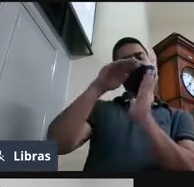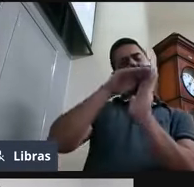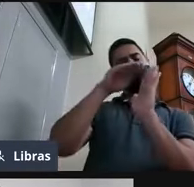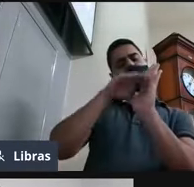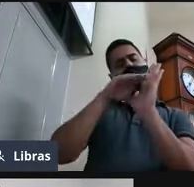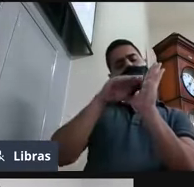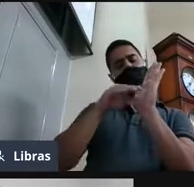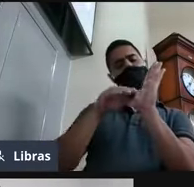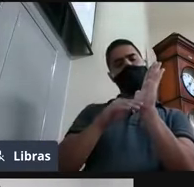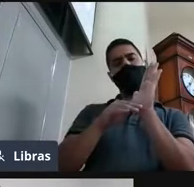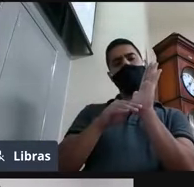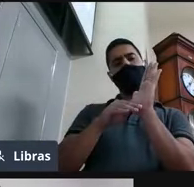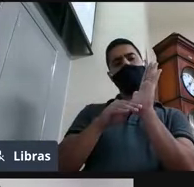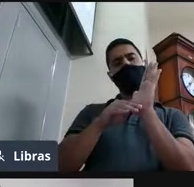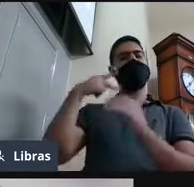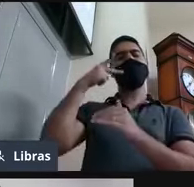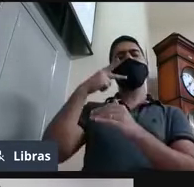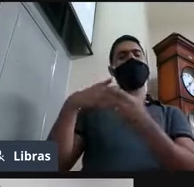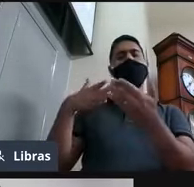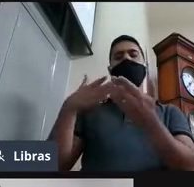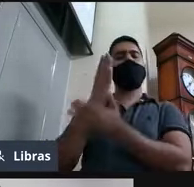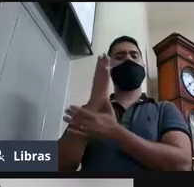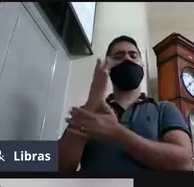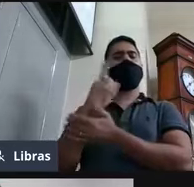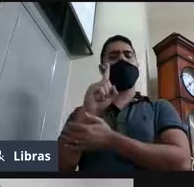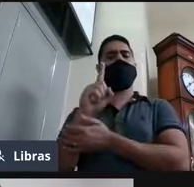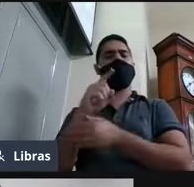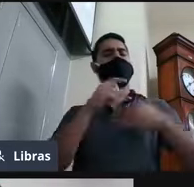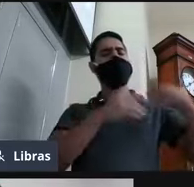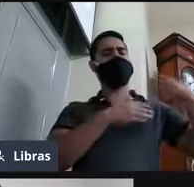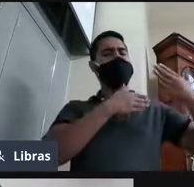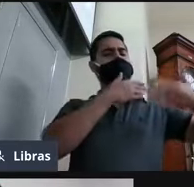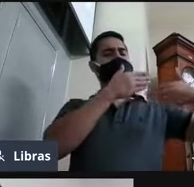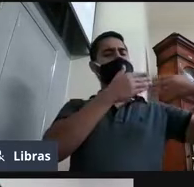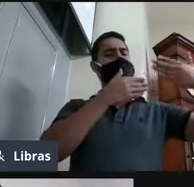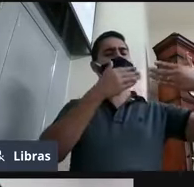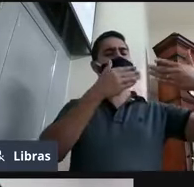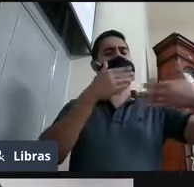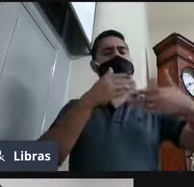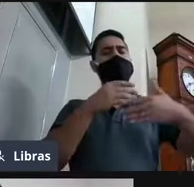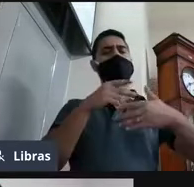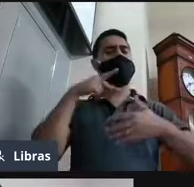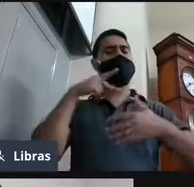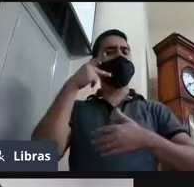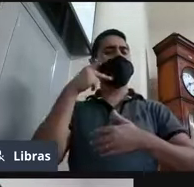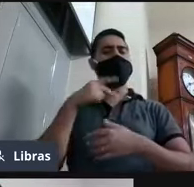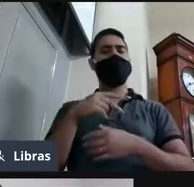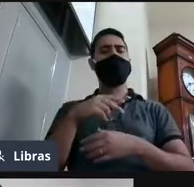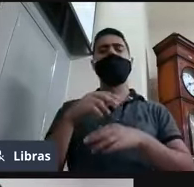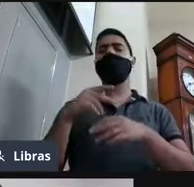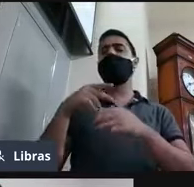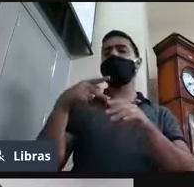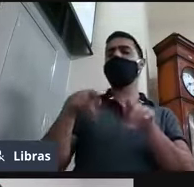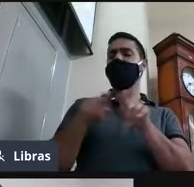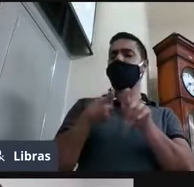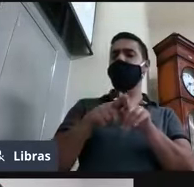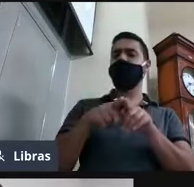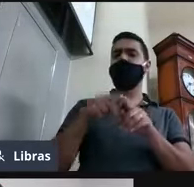não aprovaram as contas dele. De lá para cá foi o único prefeito que eu vi que não aprovaram as contas dele nessa